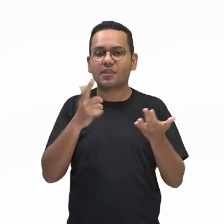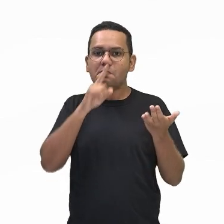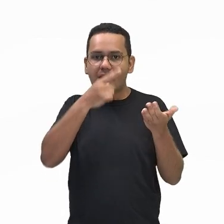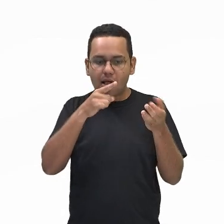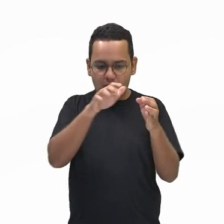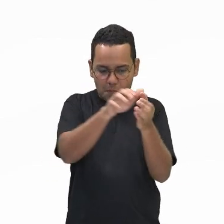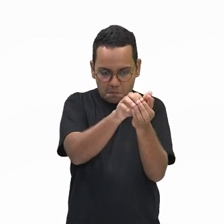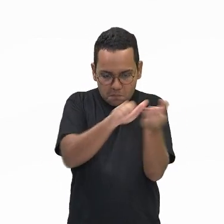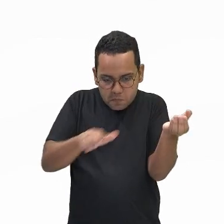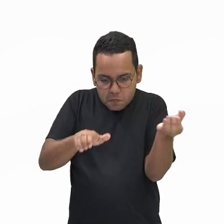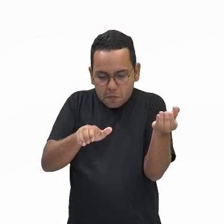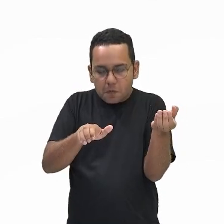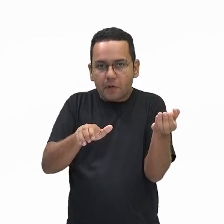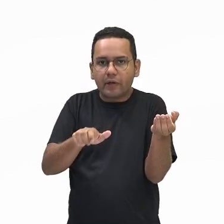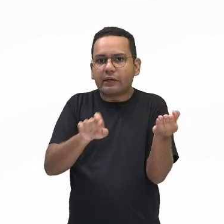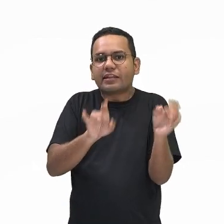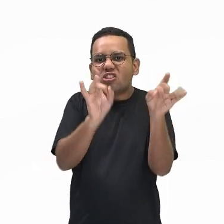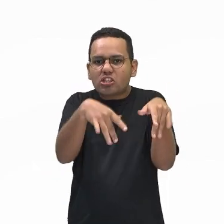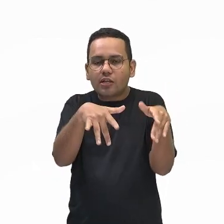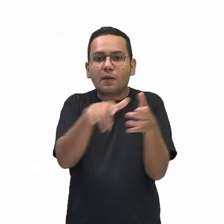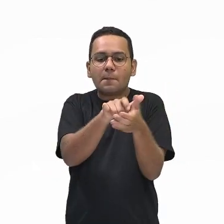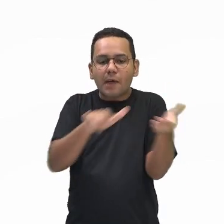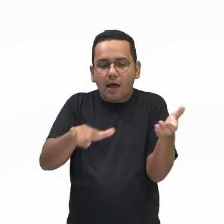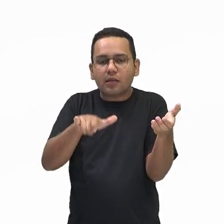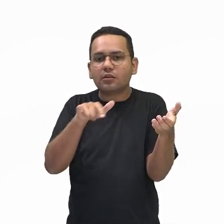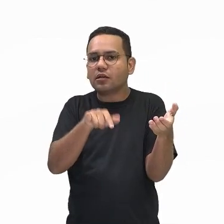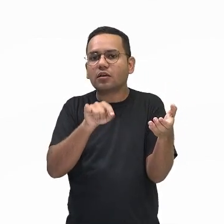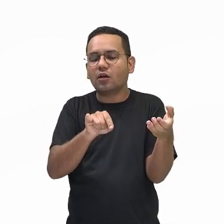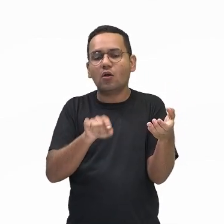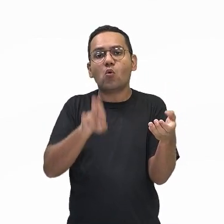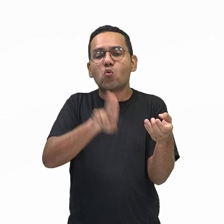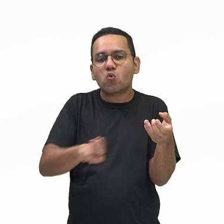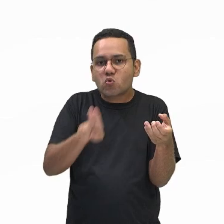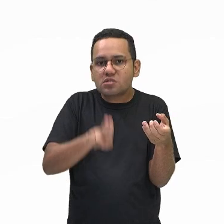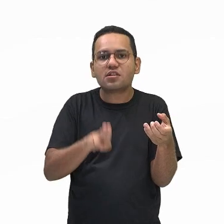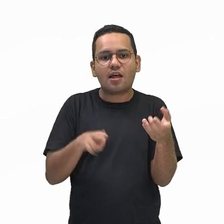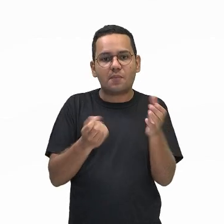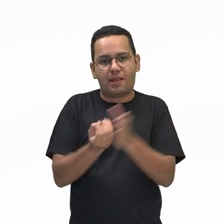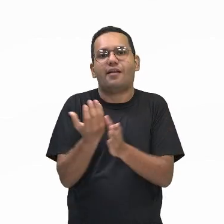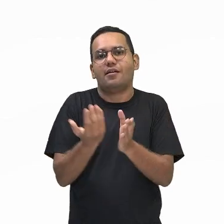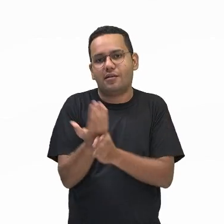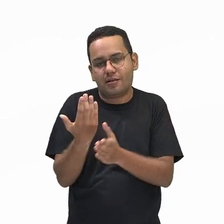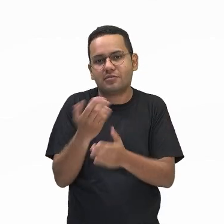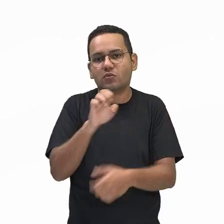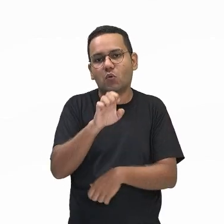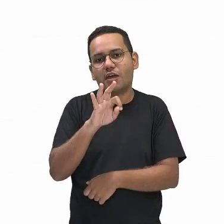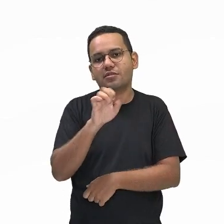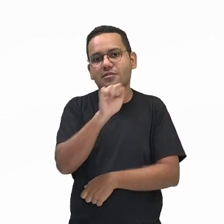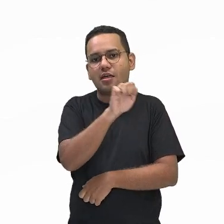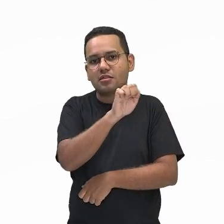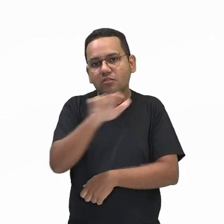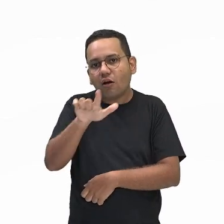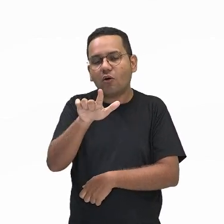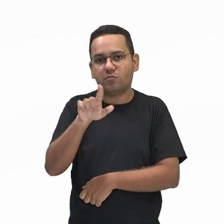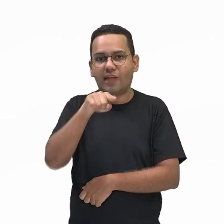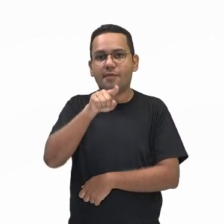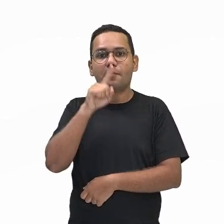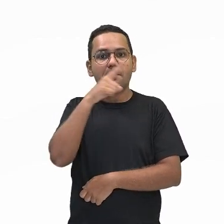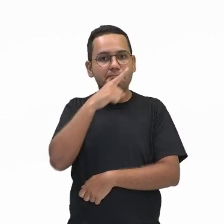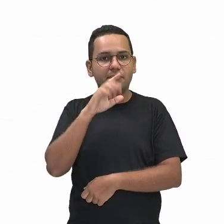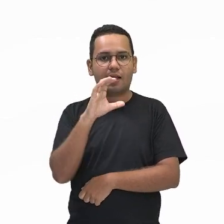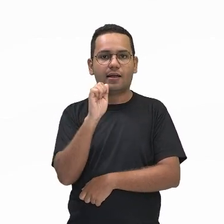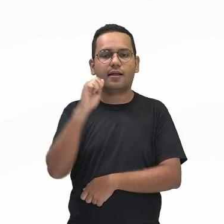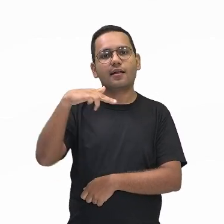descartado, ele pode ser utilizado aí para produzir um biocombustível que é o etanol. Então é uma forma de